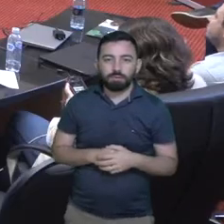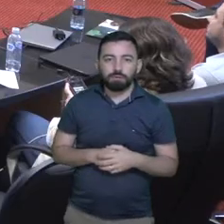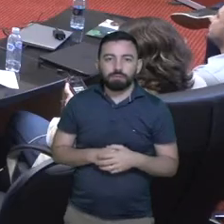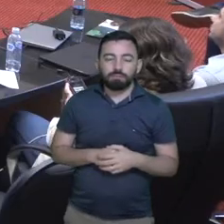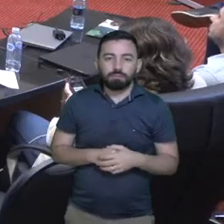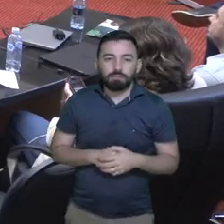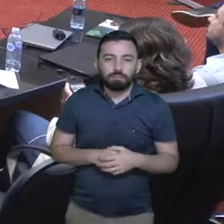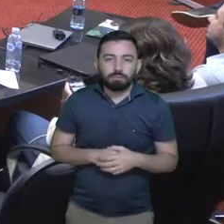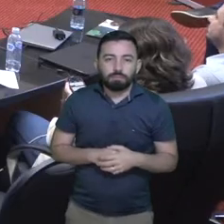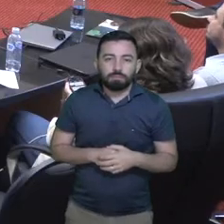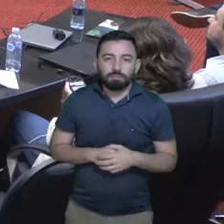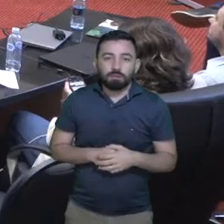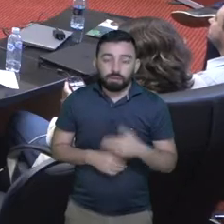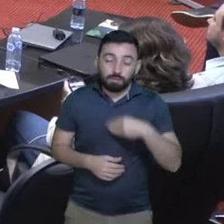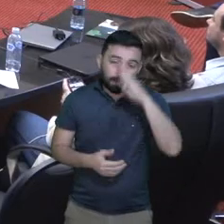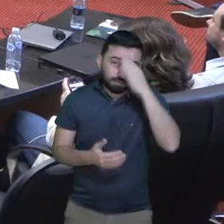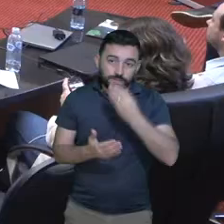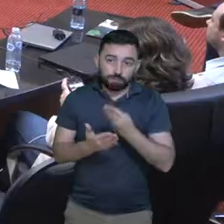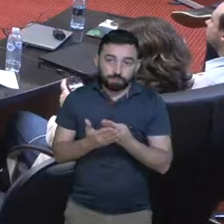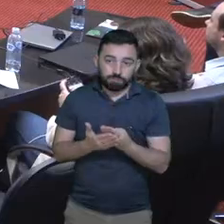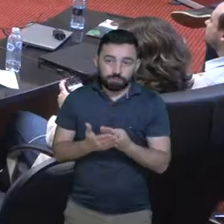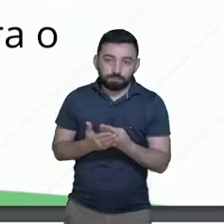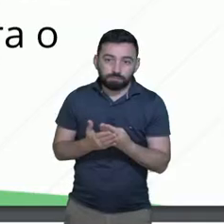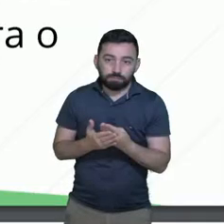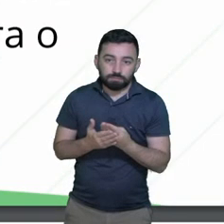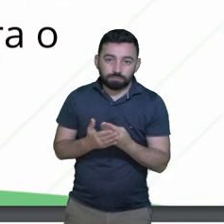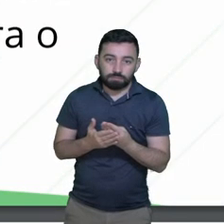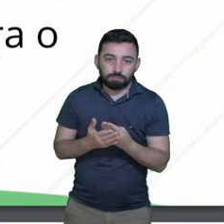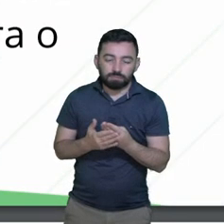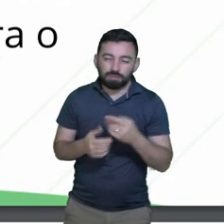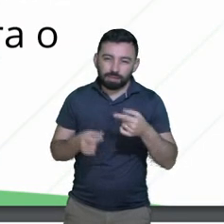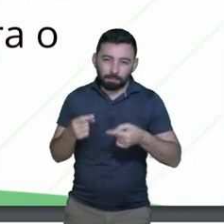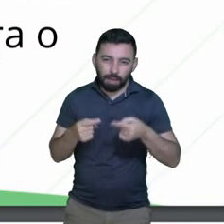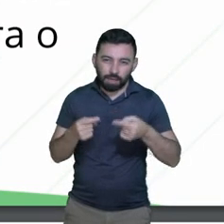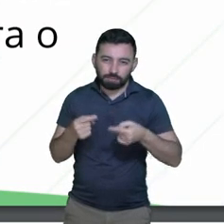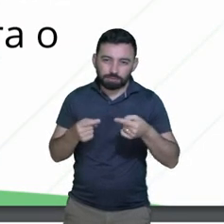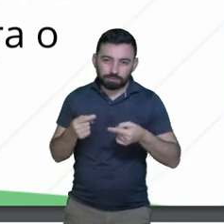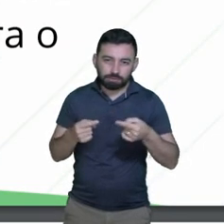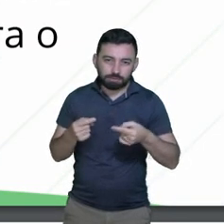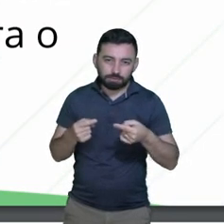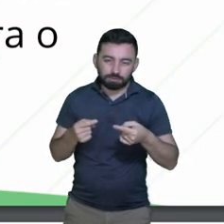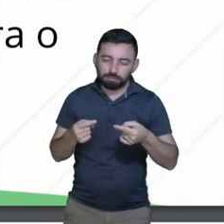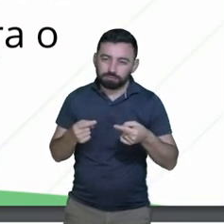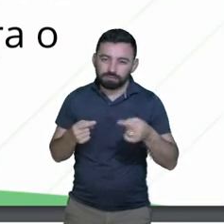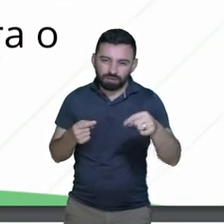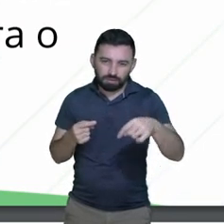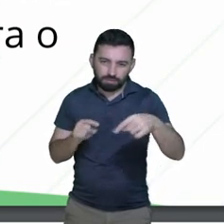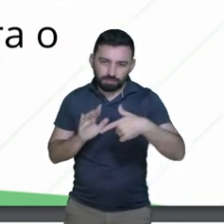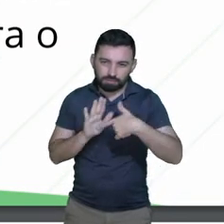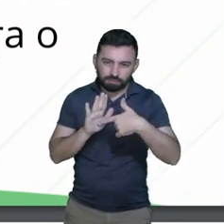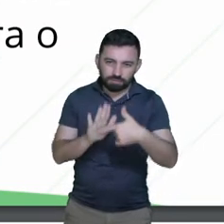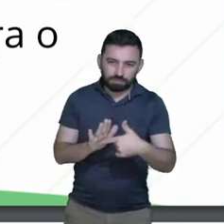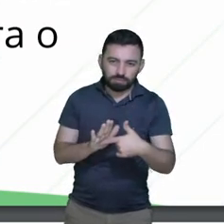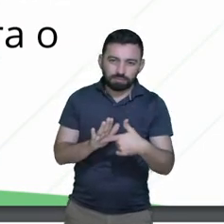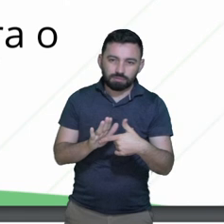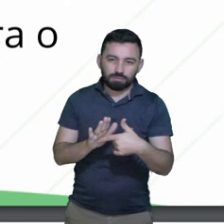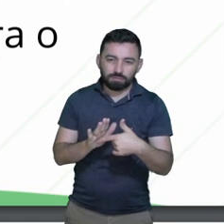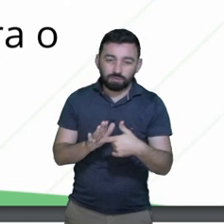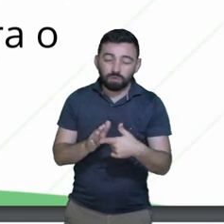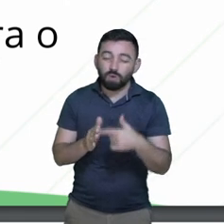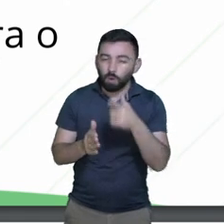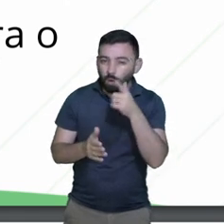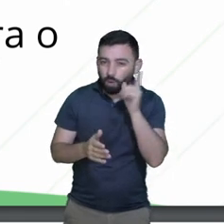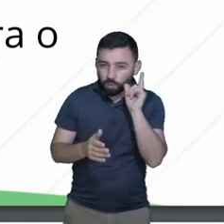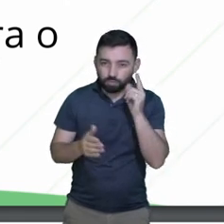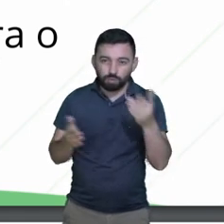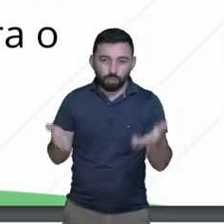eh creio que eh as as os debates aqui eh apresentados no dia de ontem